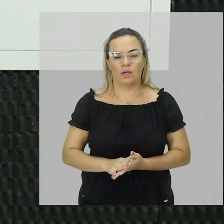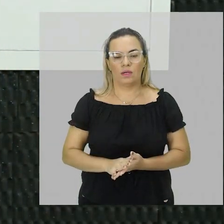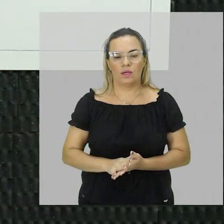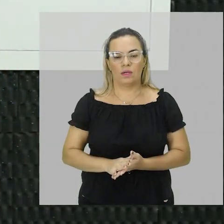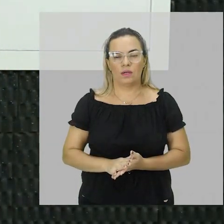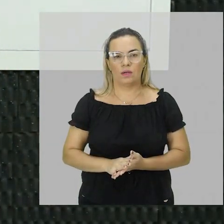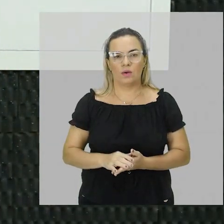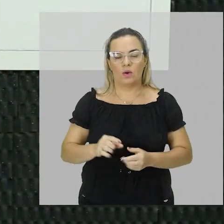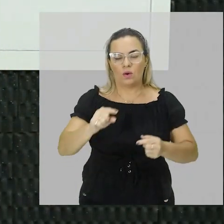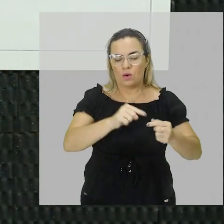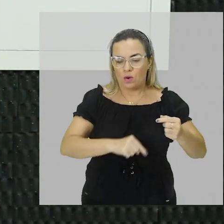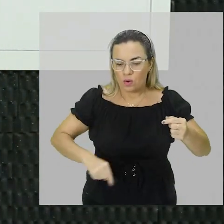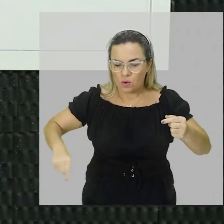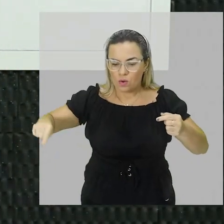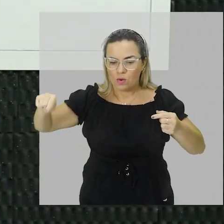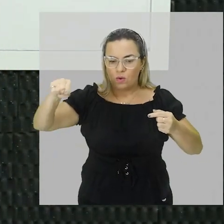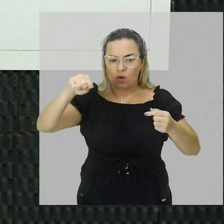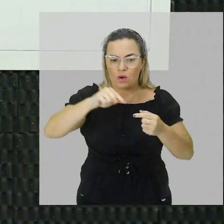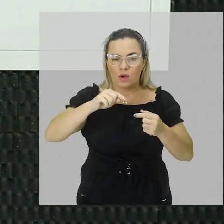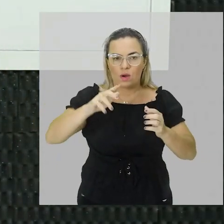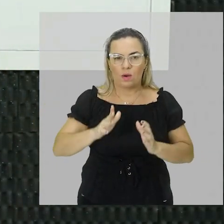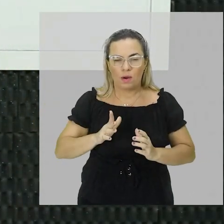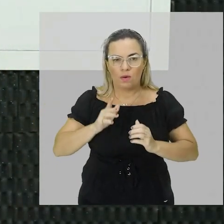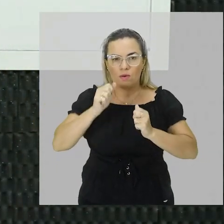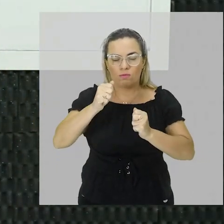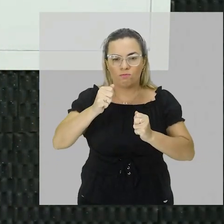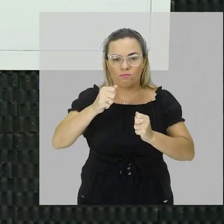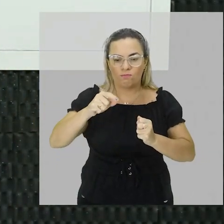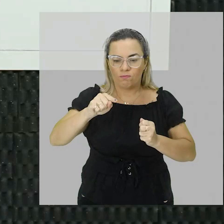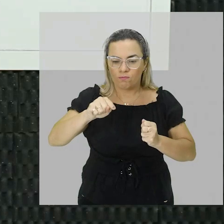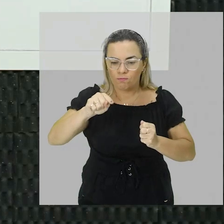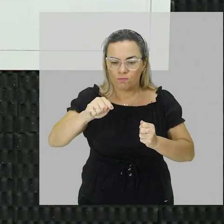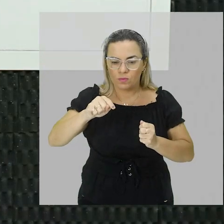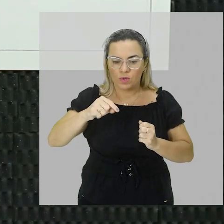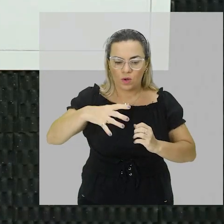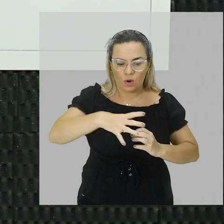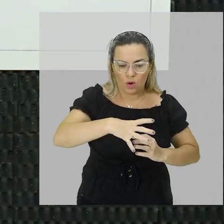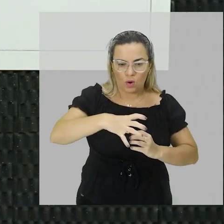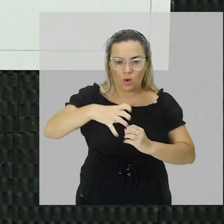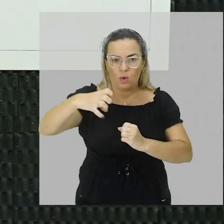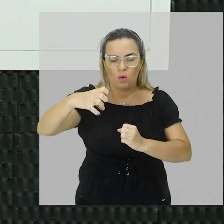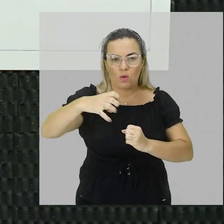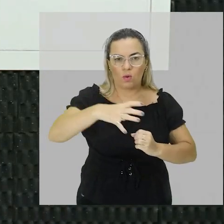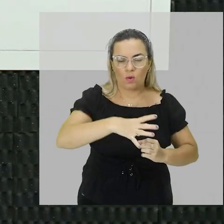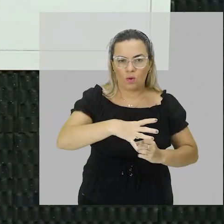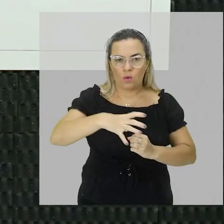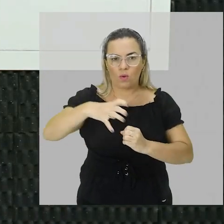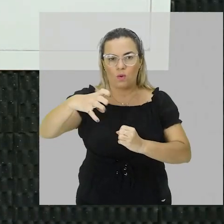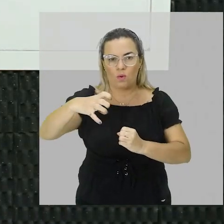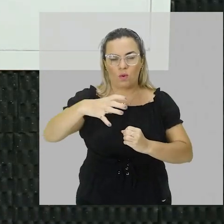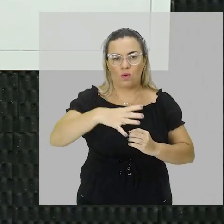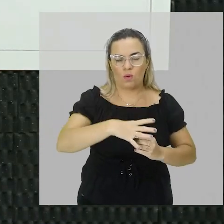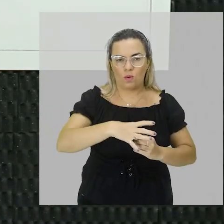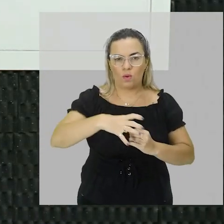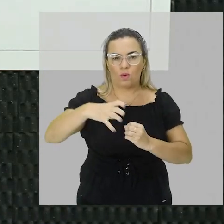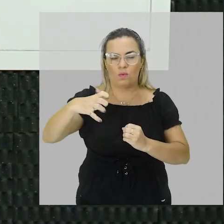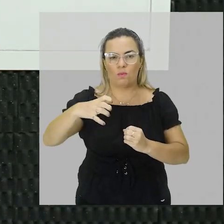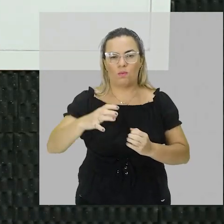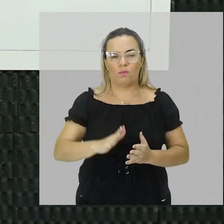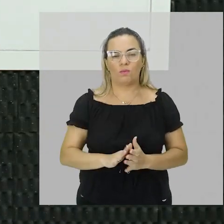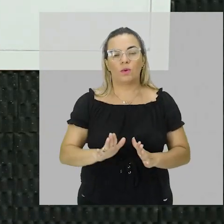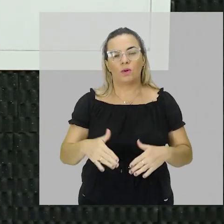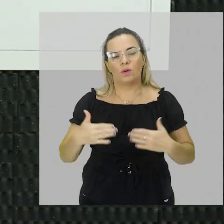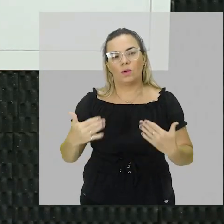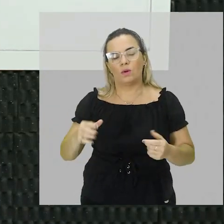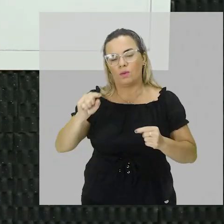centro do movimento circular, tá certo? É uma força que é ligada ao centro do movimento circular. Então, se no